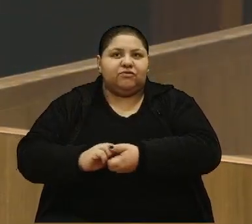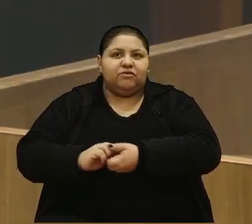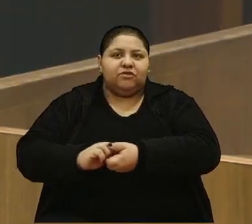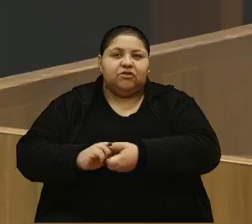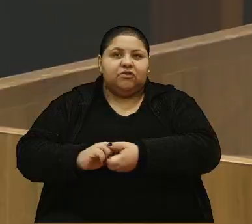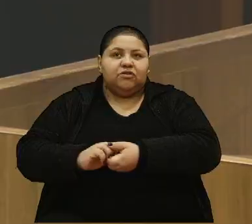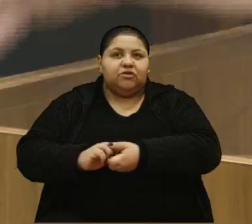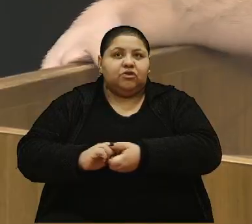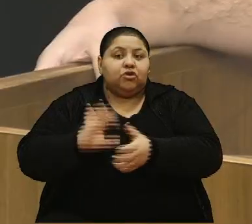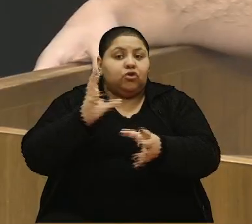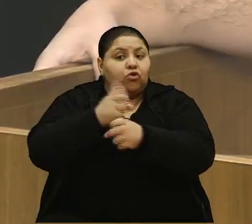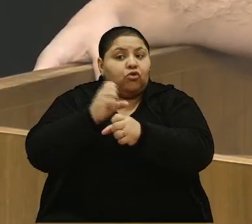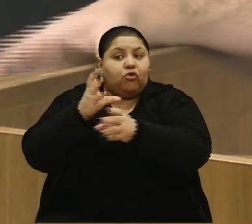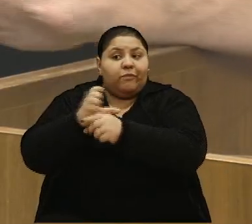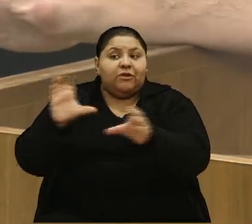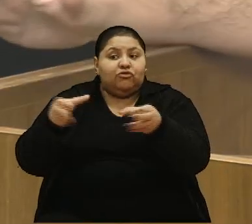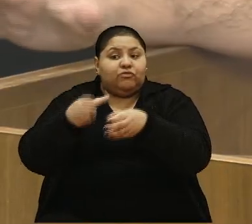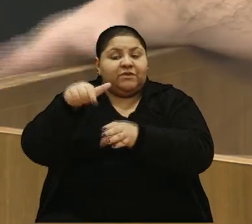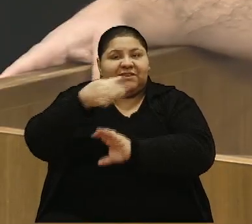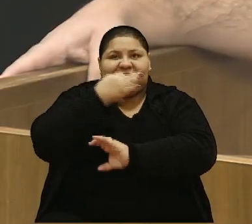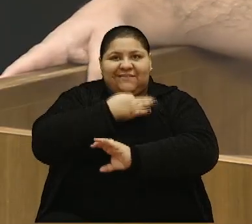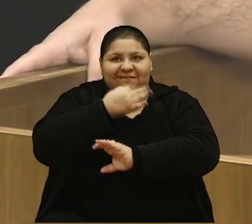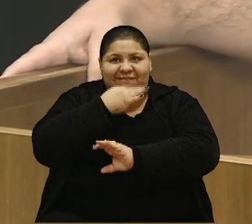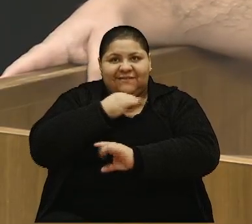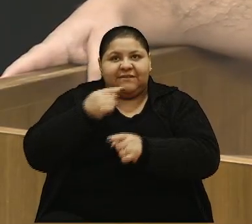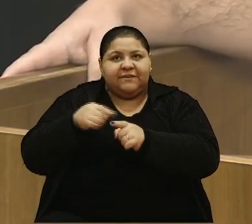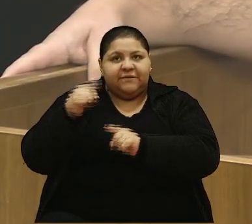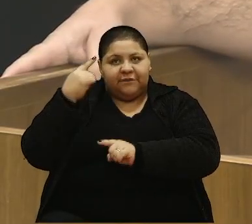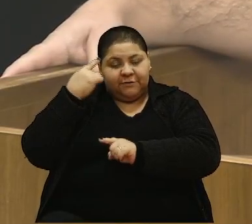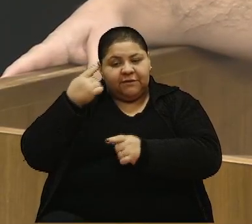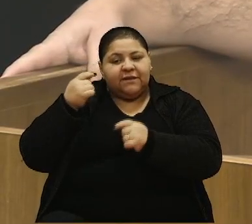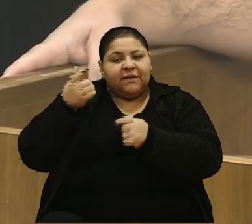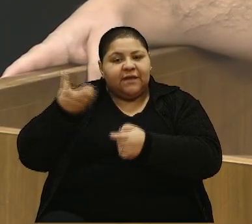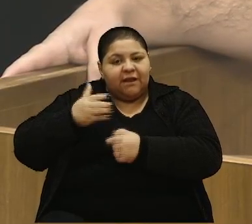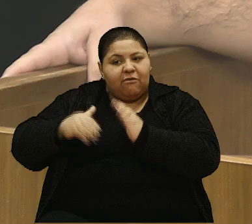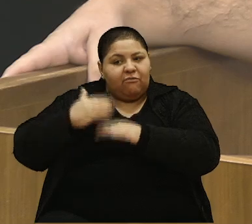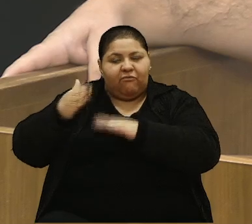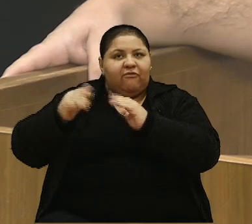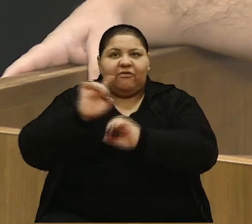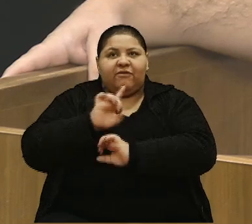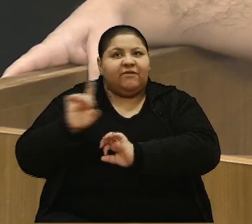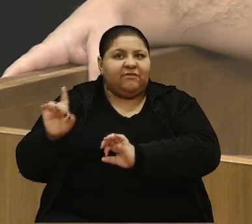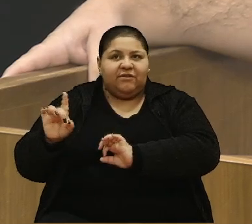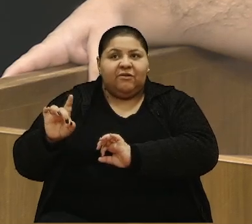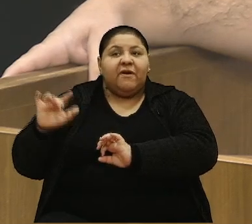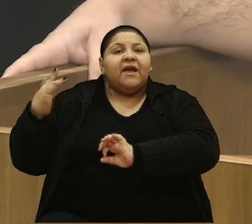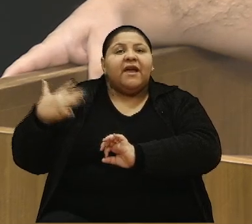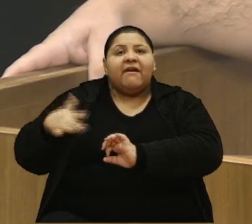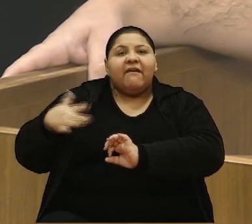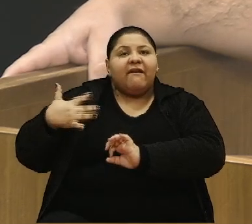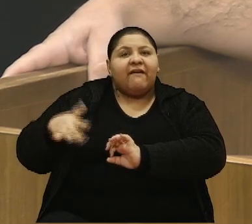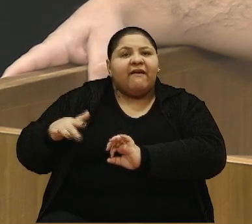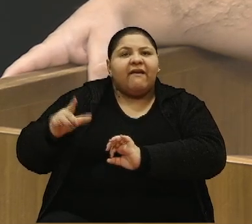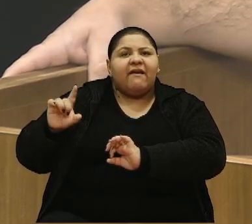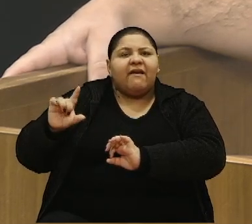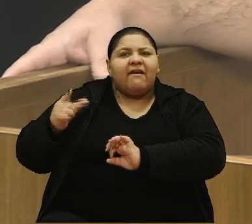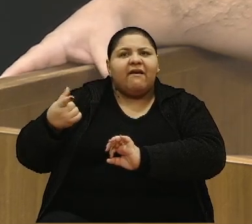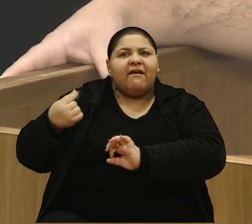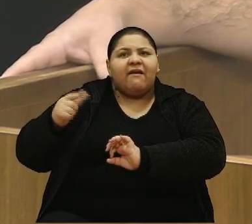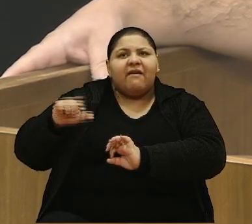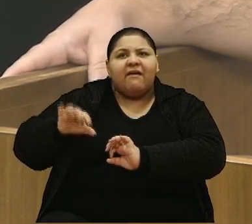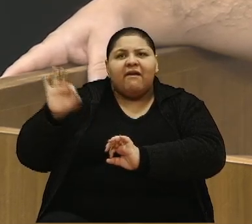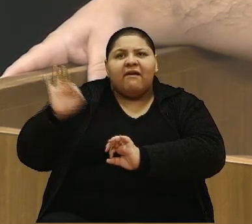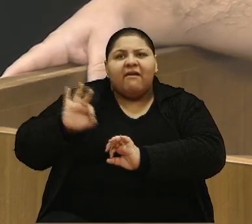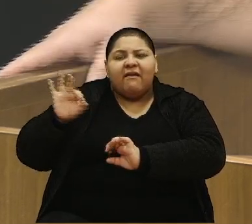esses grupos que nós temos aqui em Caxias. Mas nós precisamos crescer ainda mais. E não é nada caro, é uma coisa barata, é uma taxa